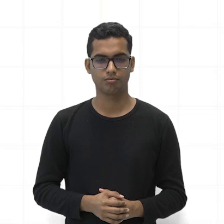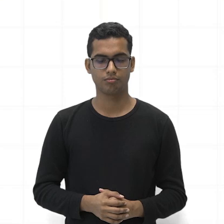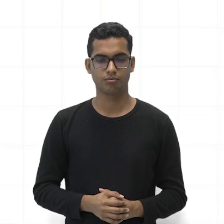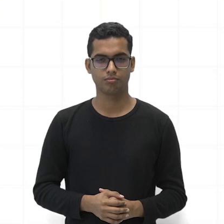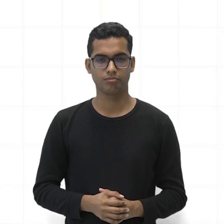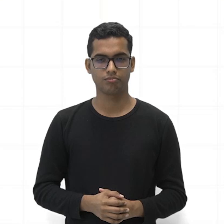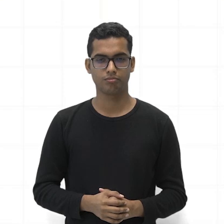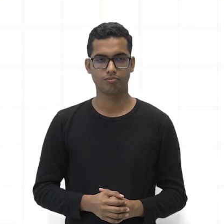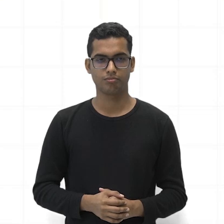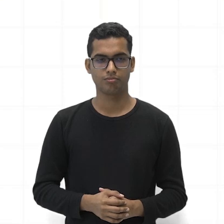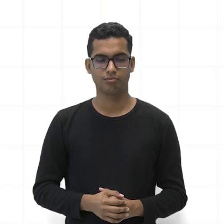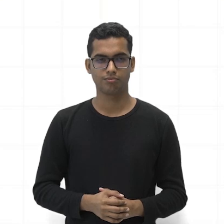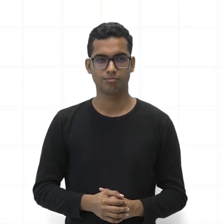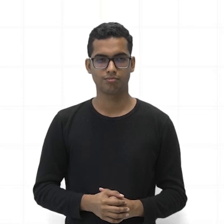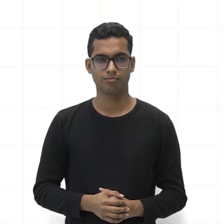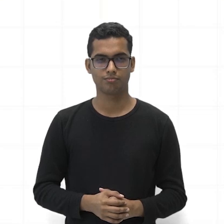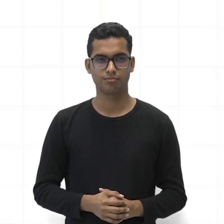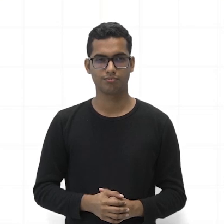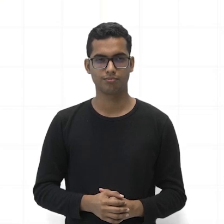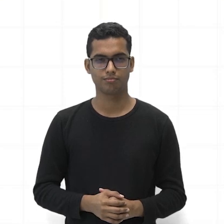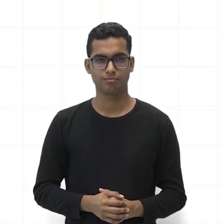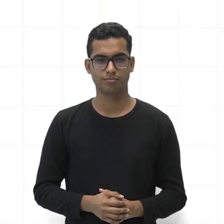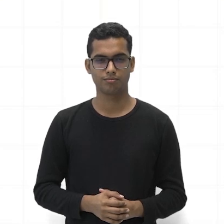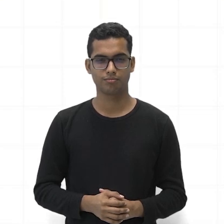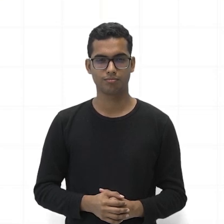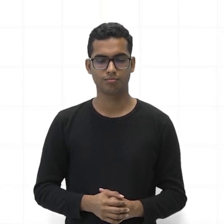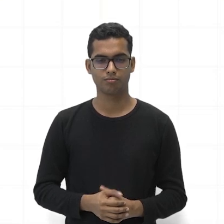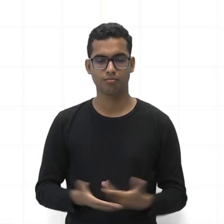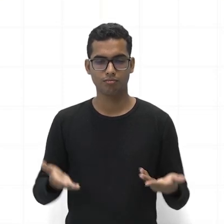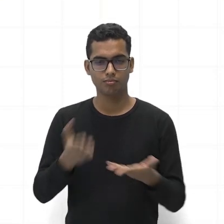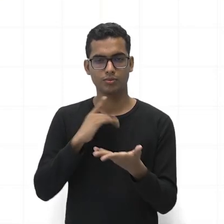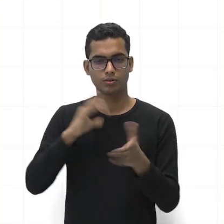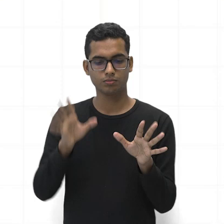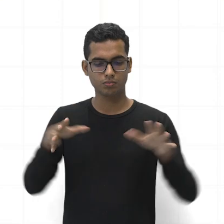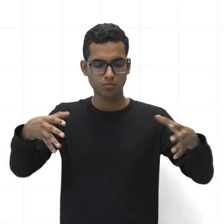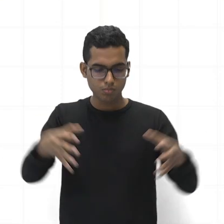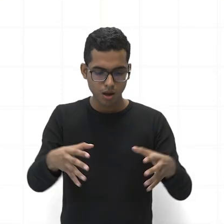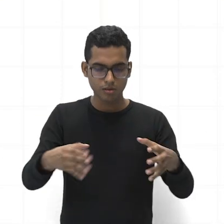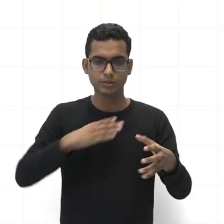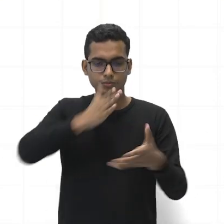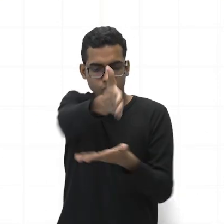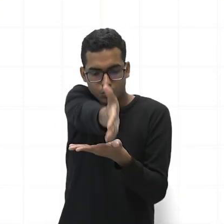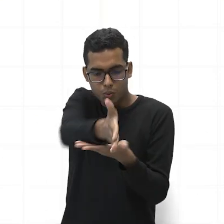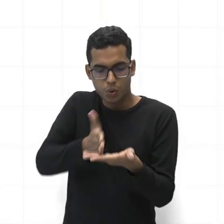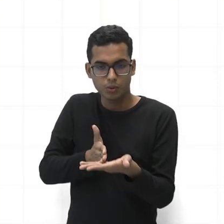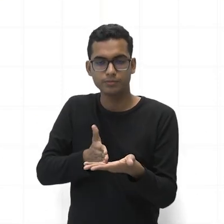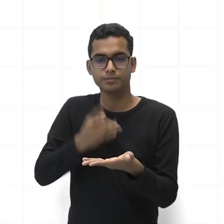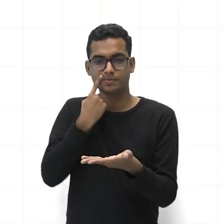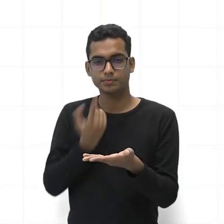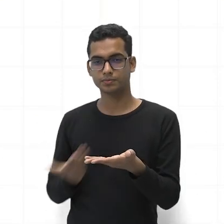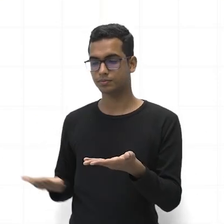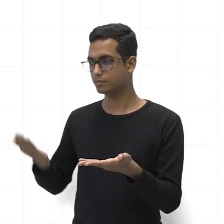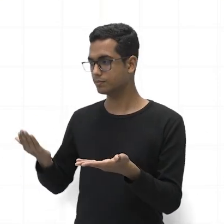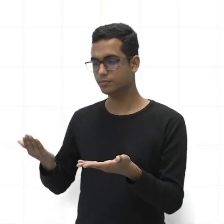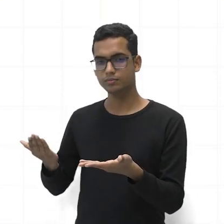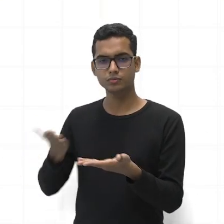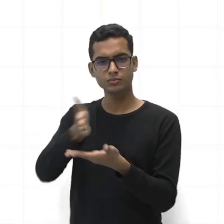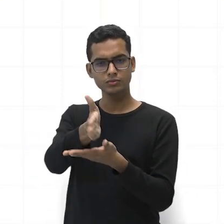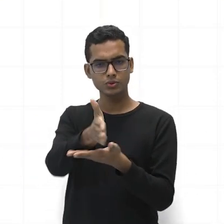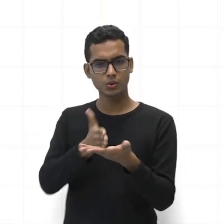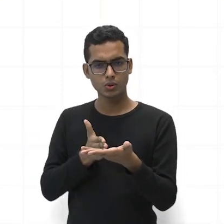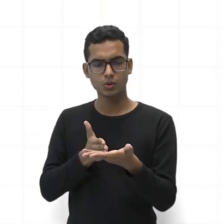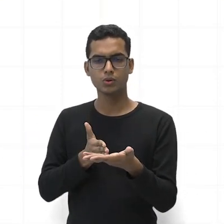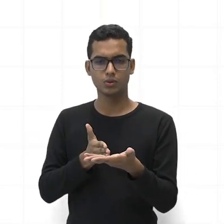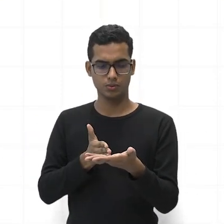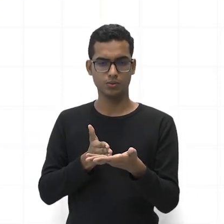Dividimos aqui em 2 partes, ó, e aqui está sinalizado 1/3 dividido ao meio, tá bom? E dividir 1/3 ao meio,